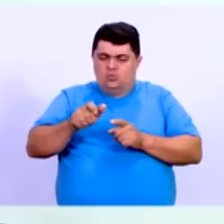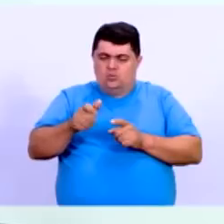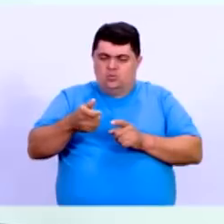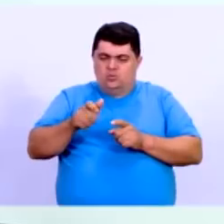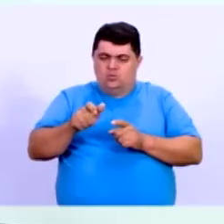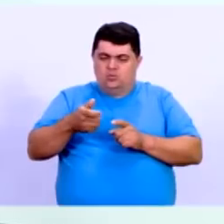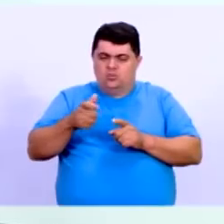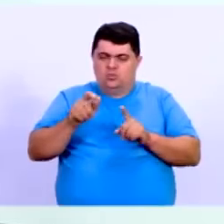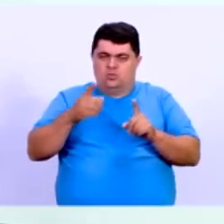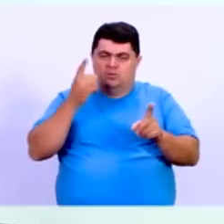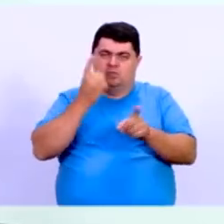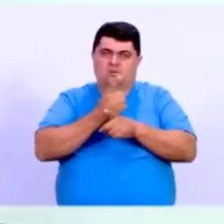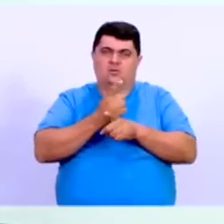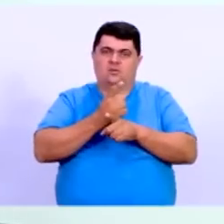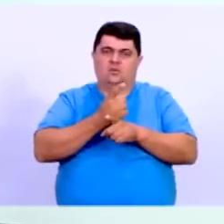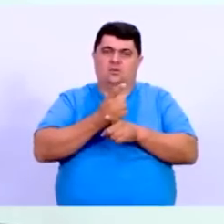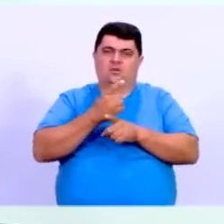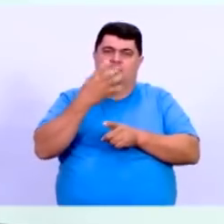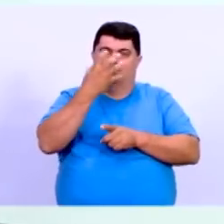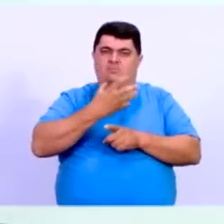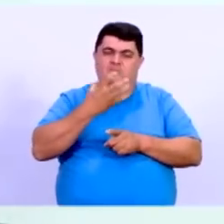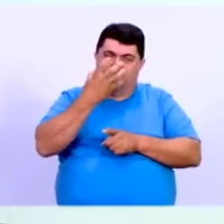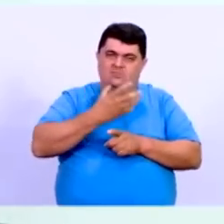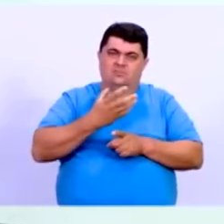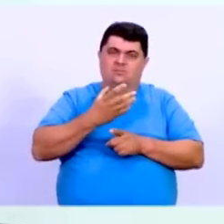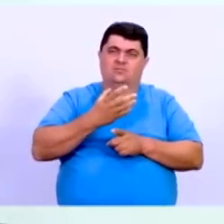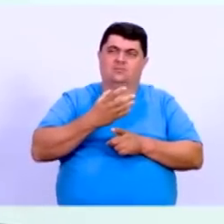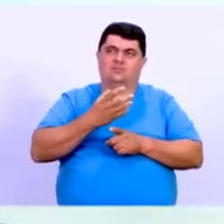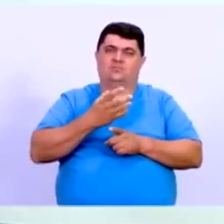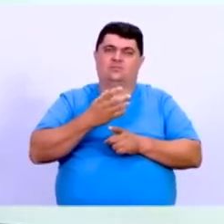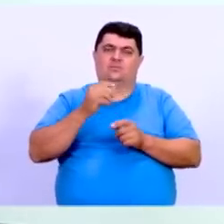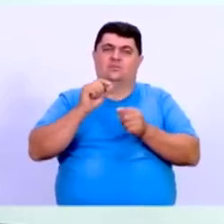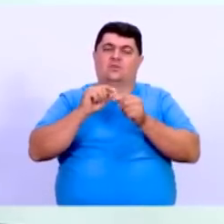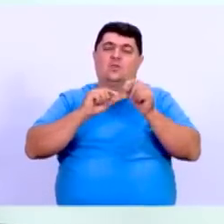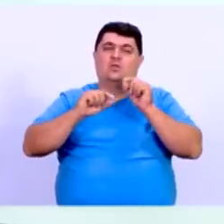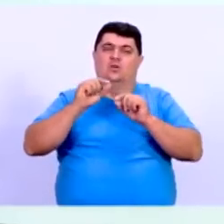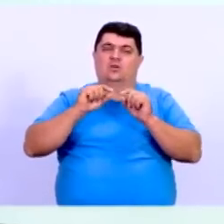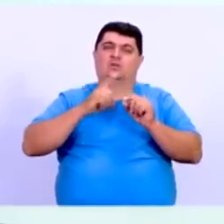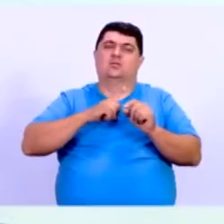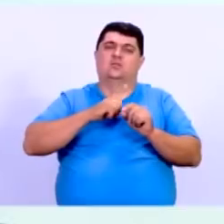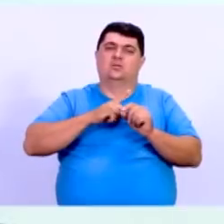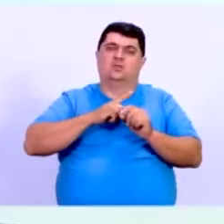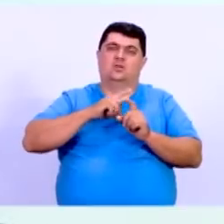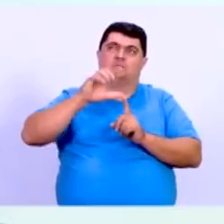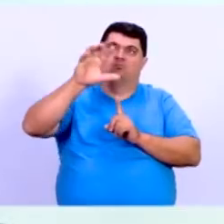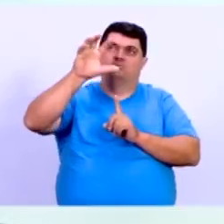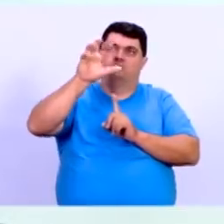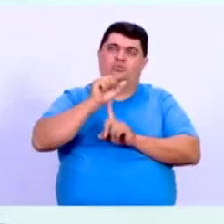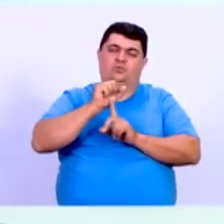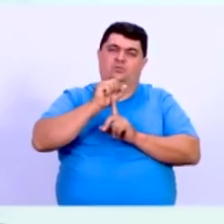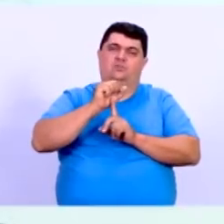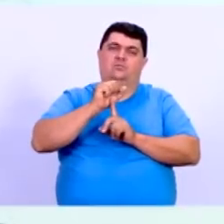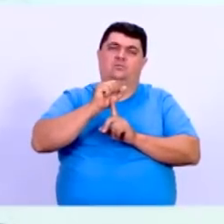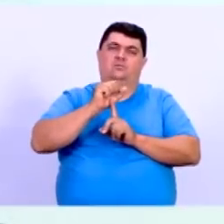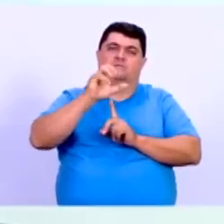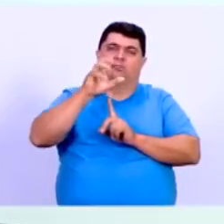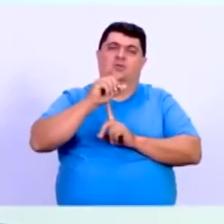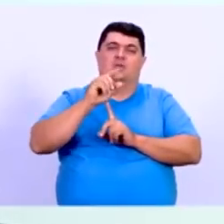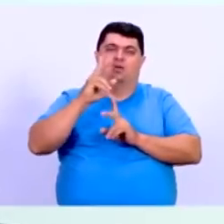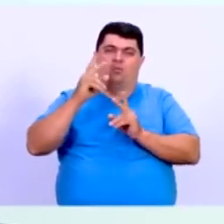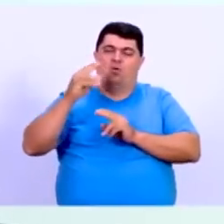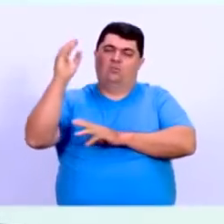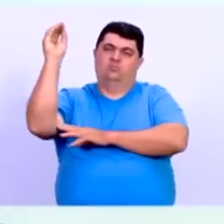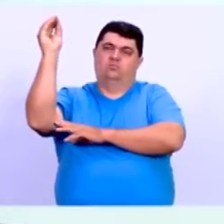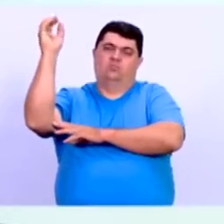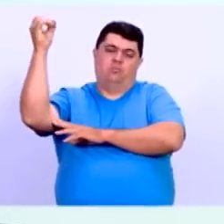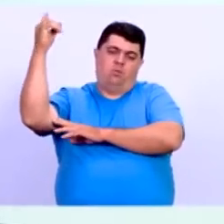sincroniza naquela frequência em FM ou AM, você está fazendo o que ali? Você está recepcionando um sinal que está vindo de uma antena,